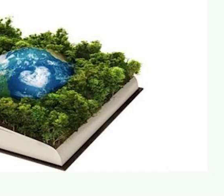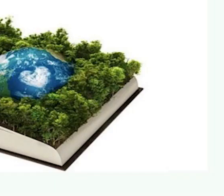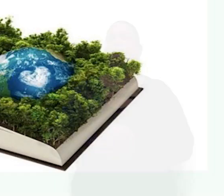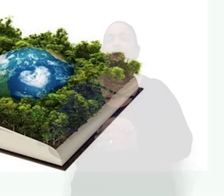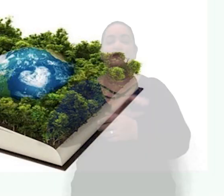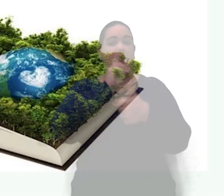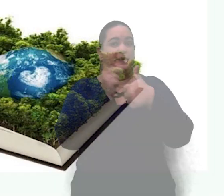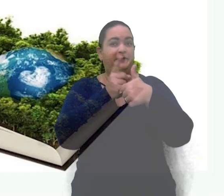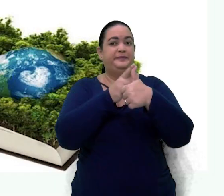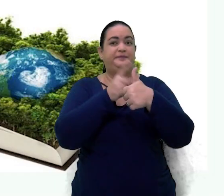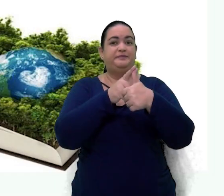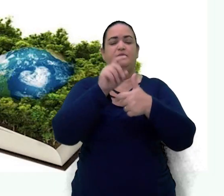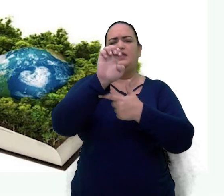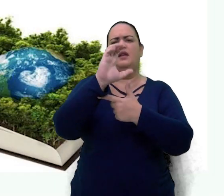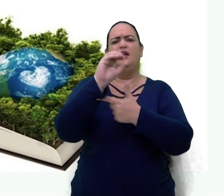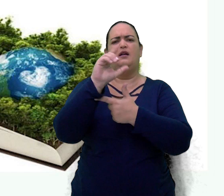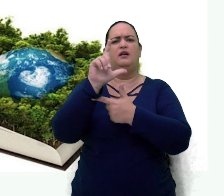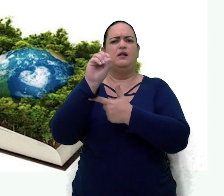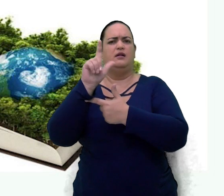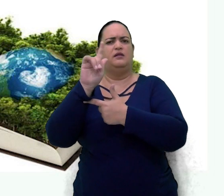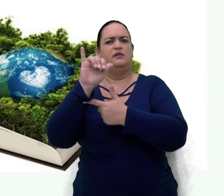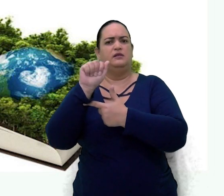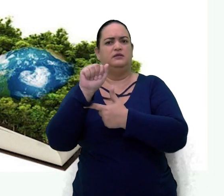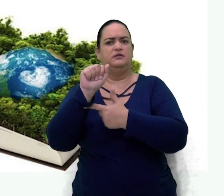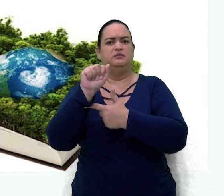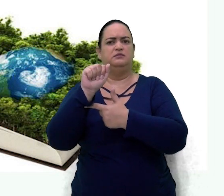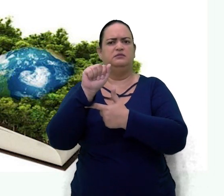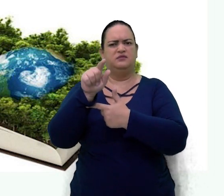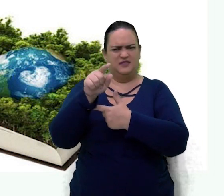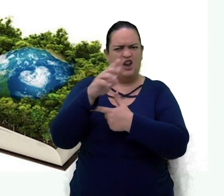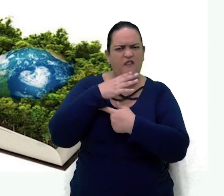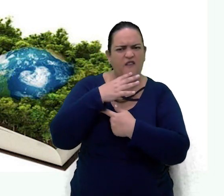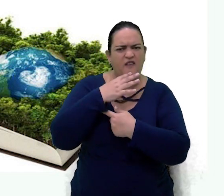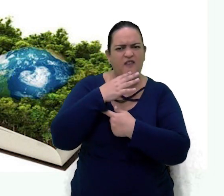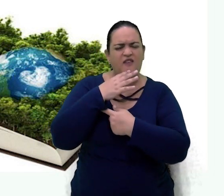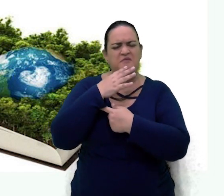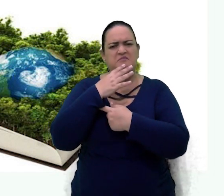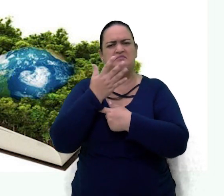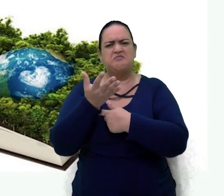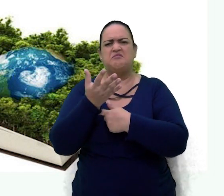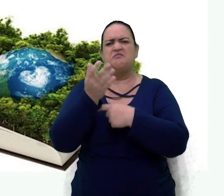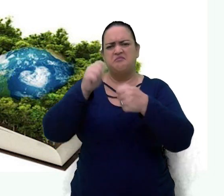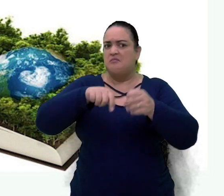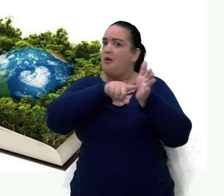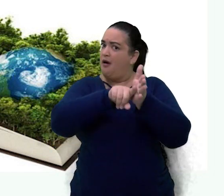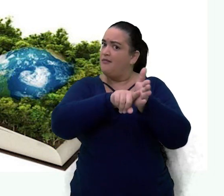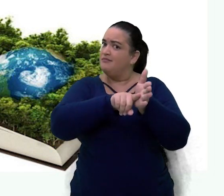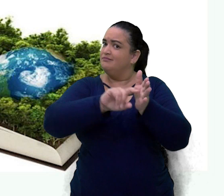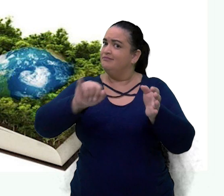Primeiro vamos entender o que é ecologia, né? Você já ouviu falar nessa palavra? Você pode estar pesquisando